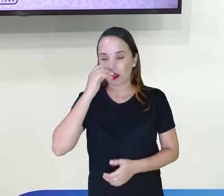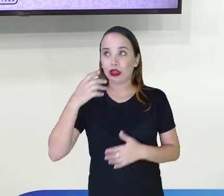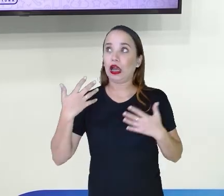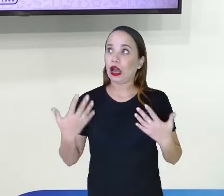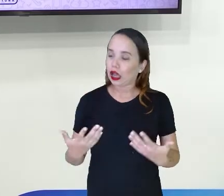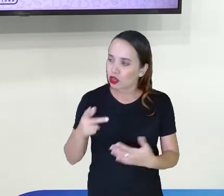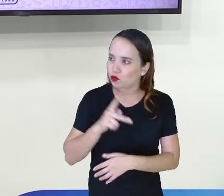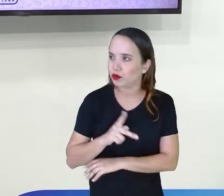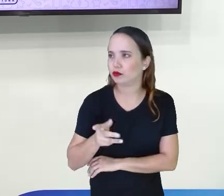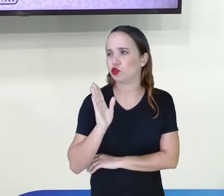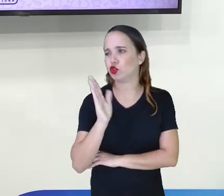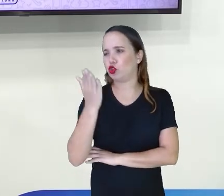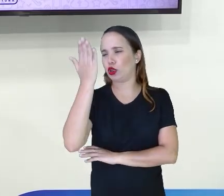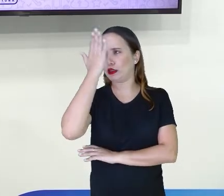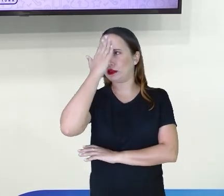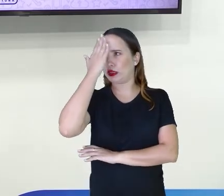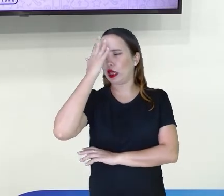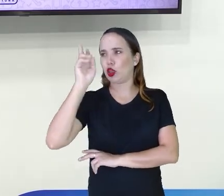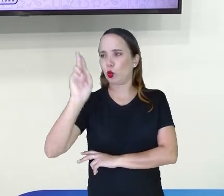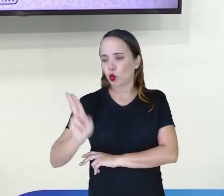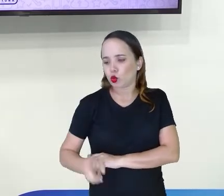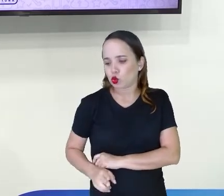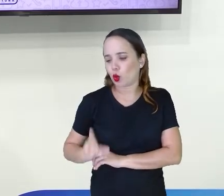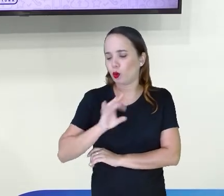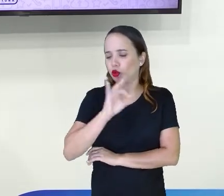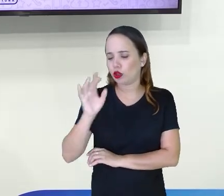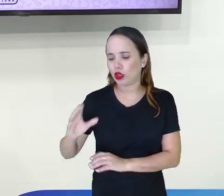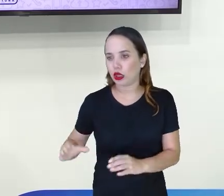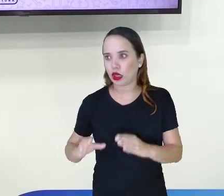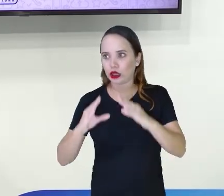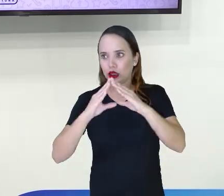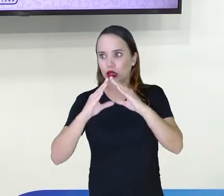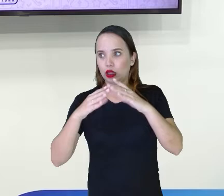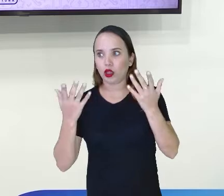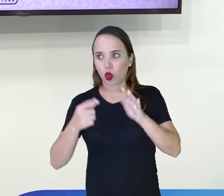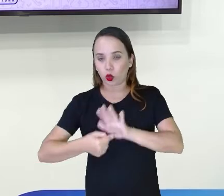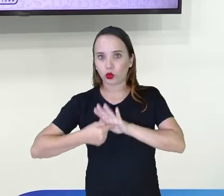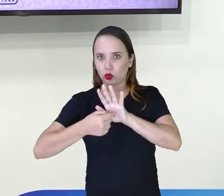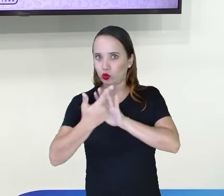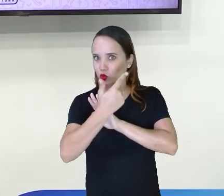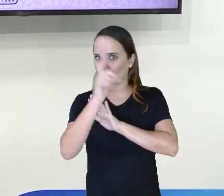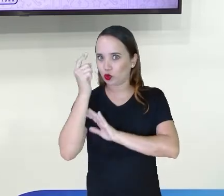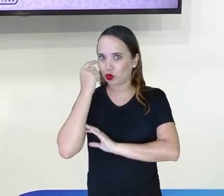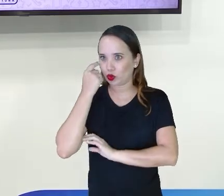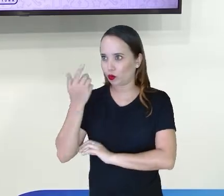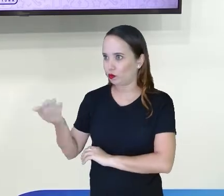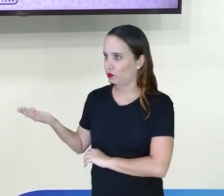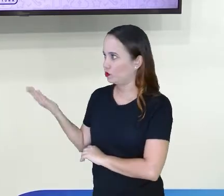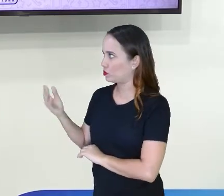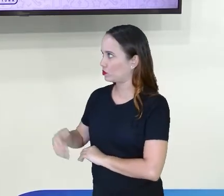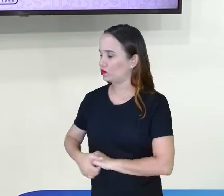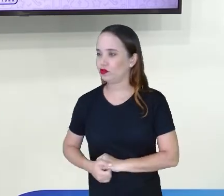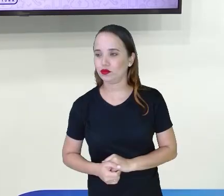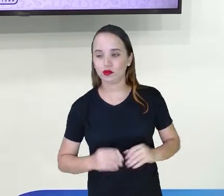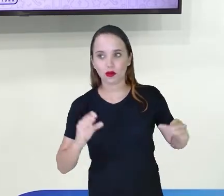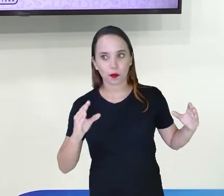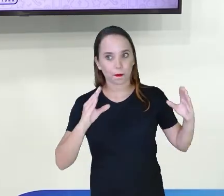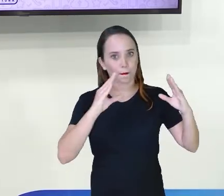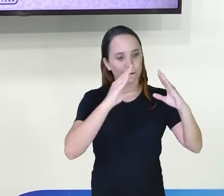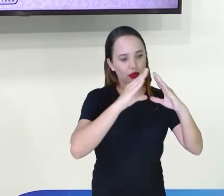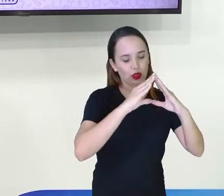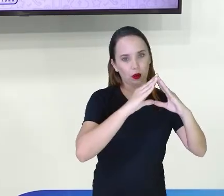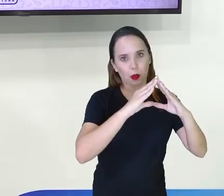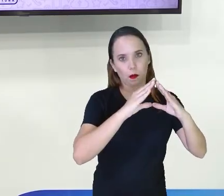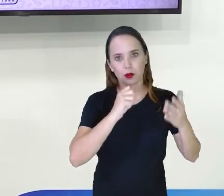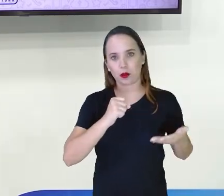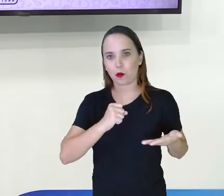a nomear e a classificar as pirâmides. Será? Eu trouxe mais uma. Pirâmide de base hexagonal,